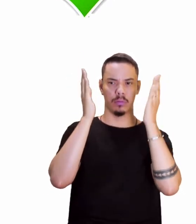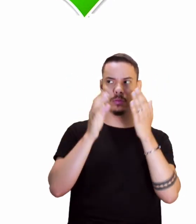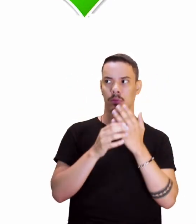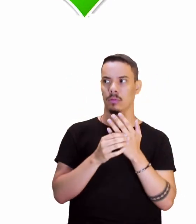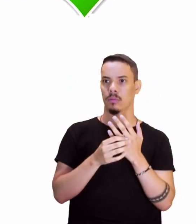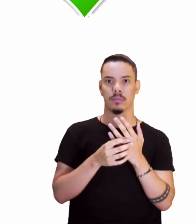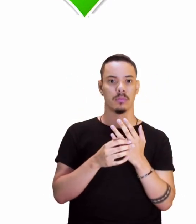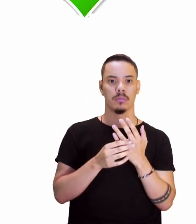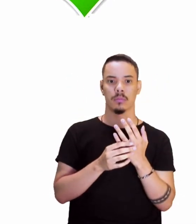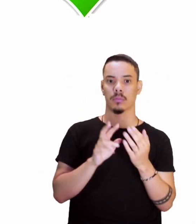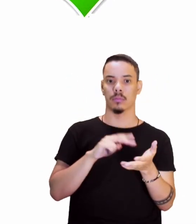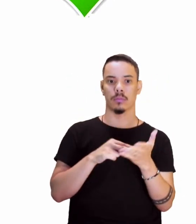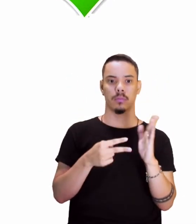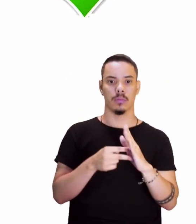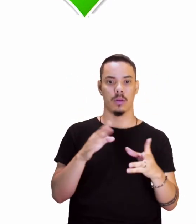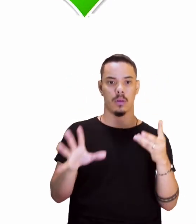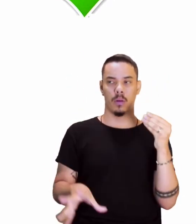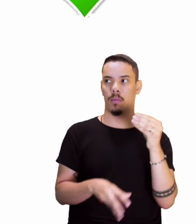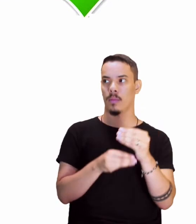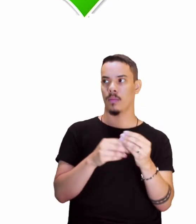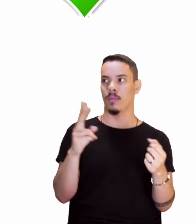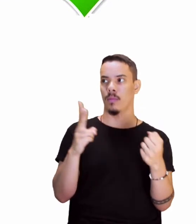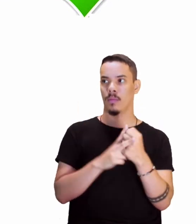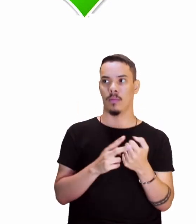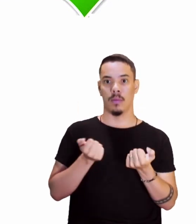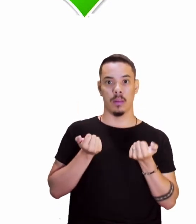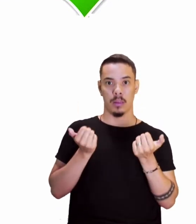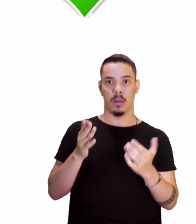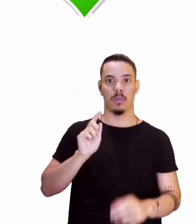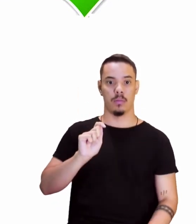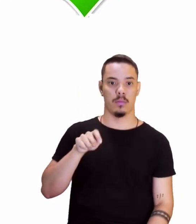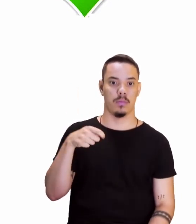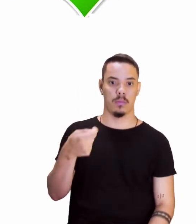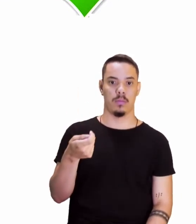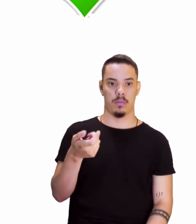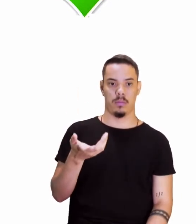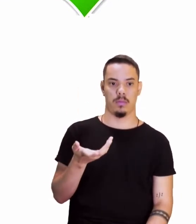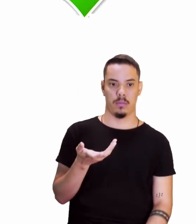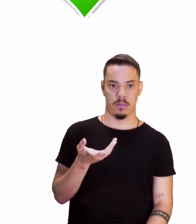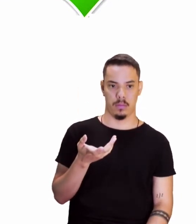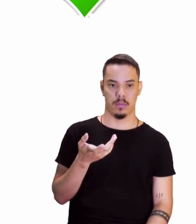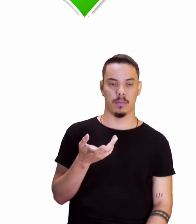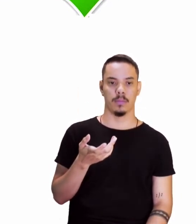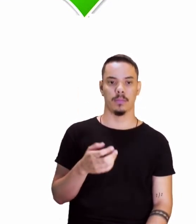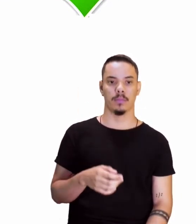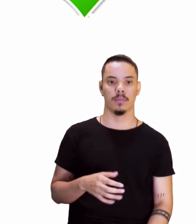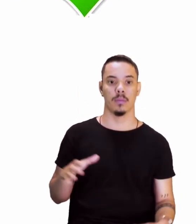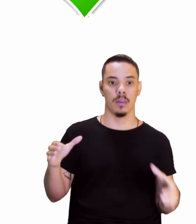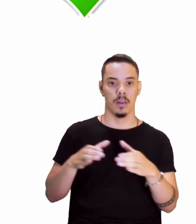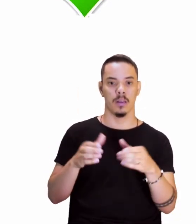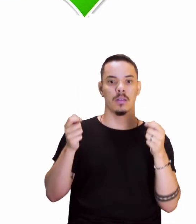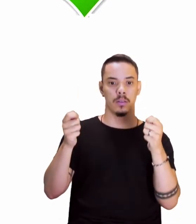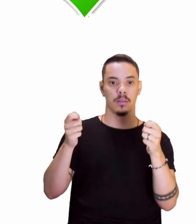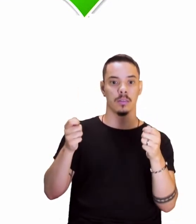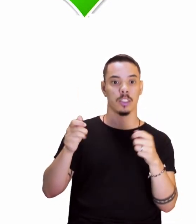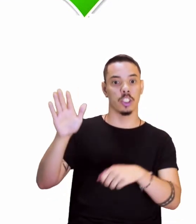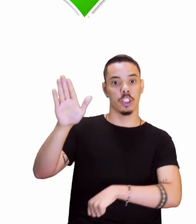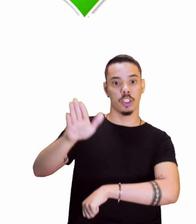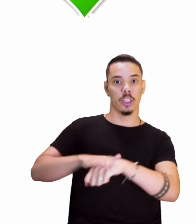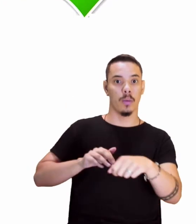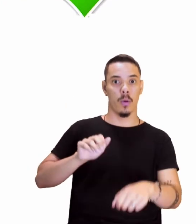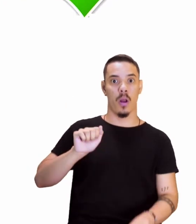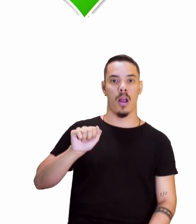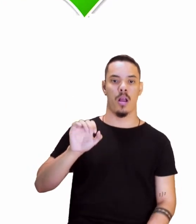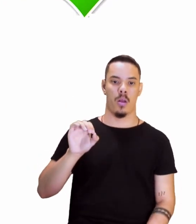está completando o verbo chamar. Deu nome, né? A torcida chamou ao